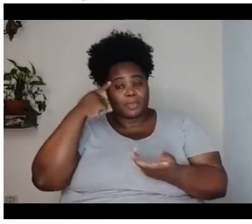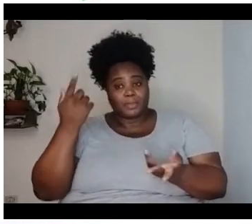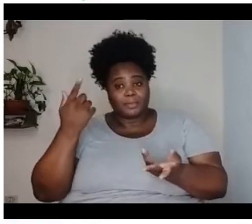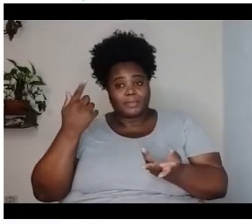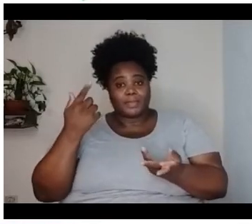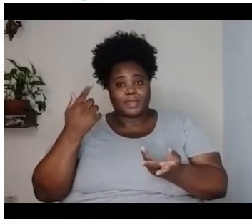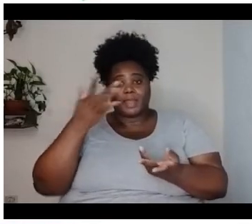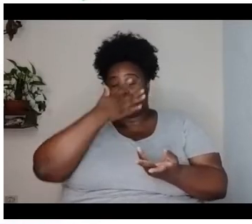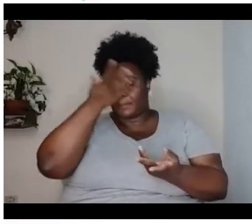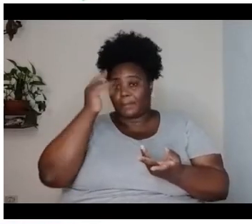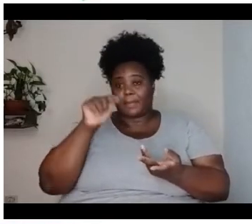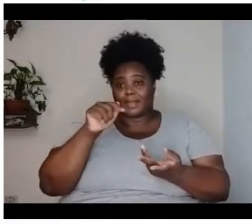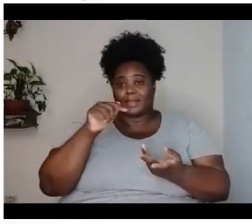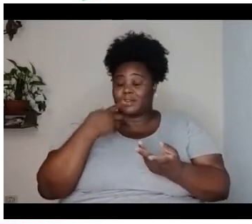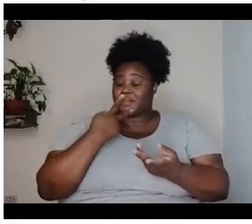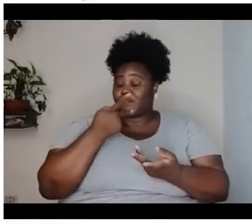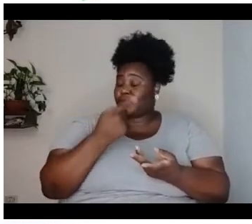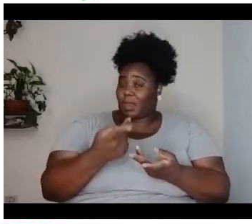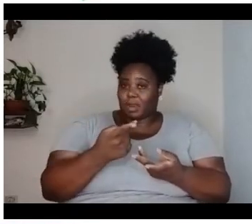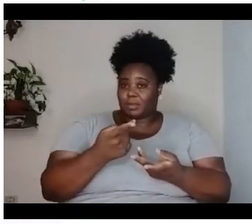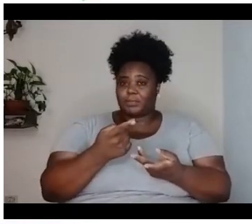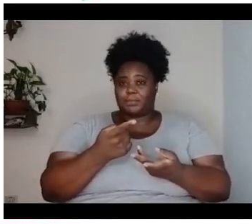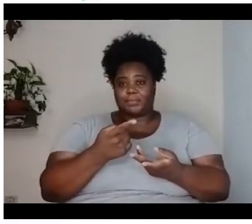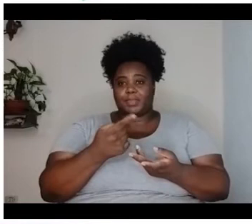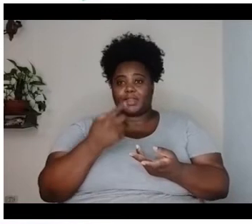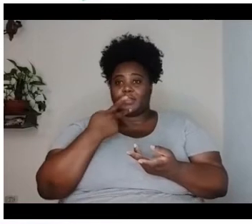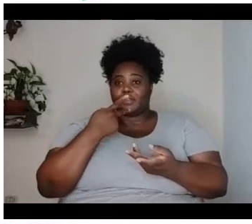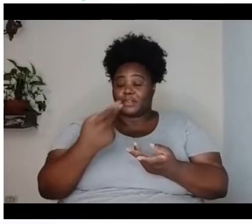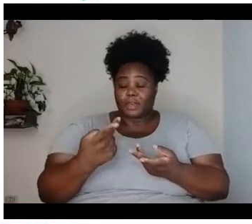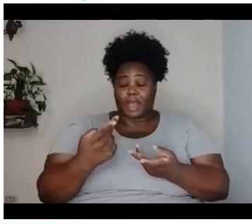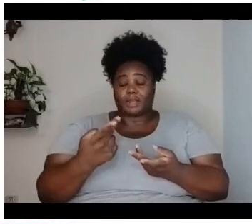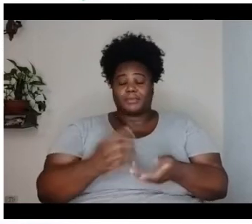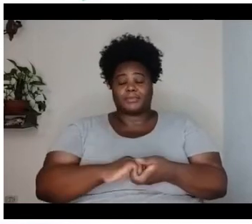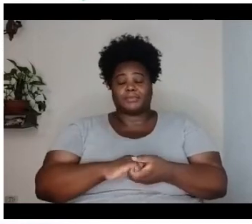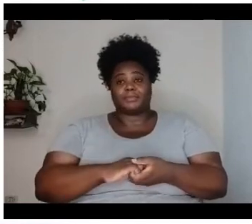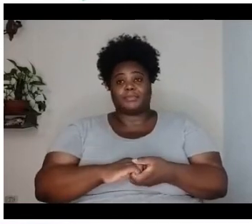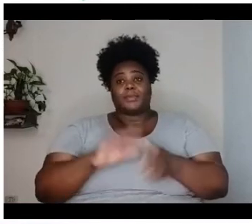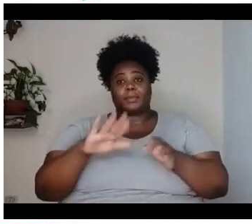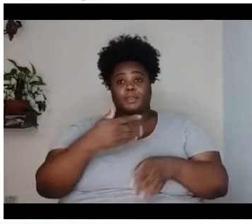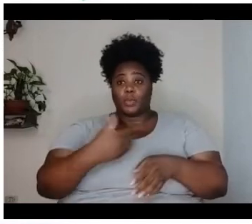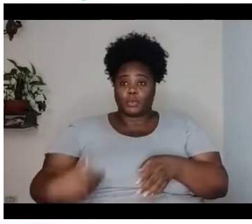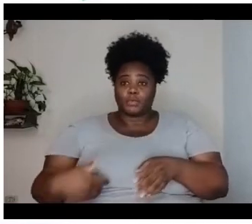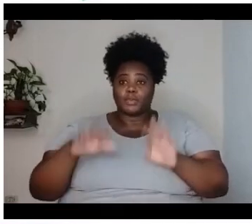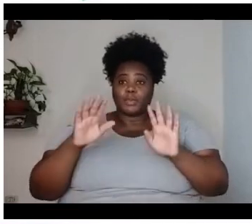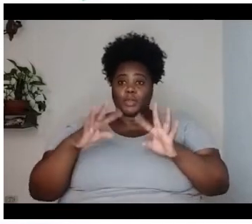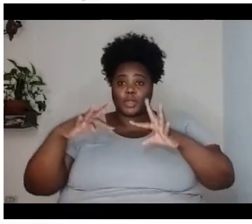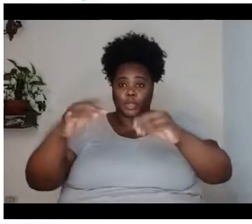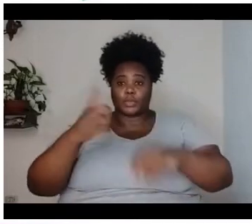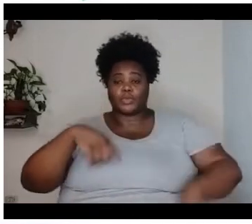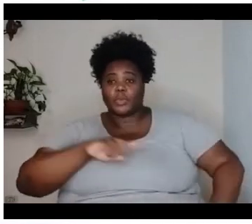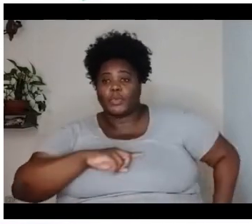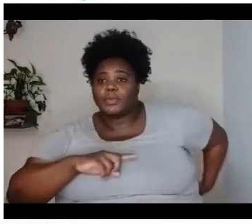ninguém que expresse, né, que saiba se expressar, não só por esse governo, que todos nós, eu acho que